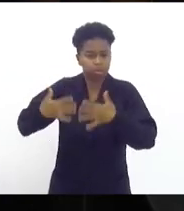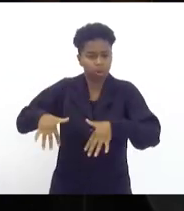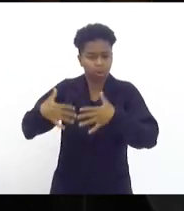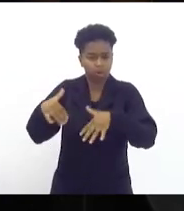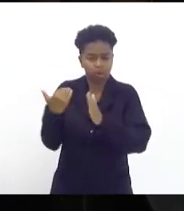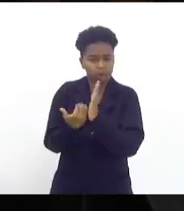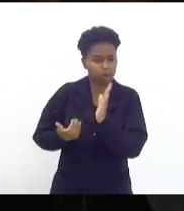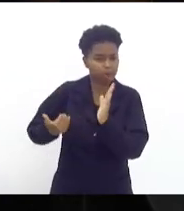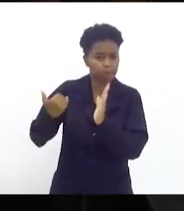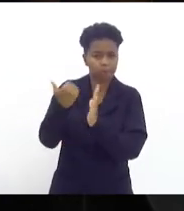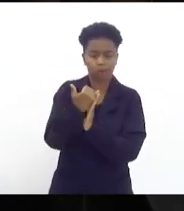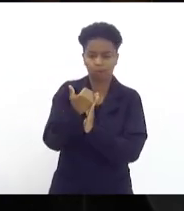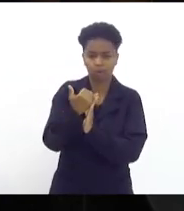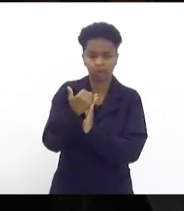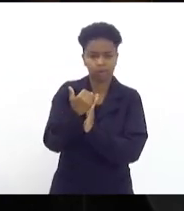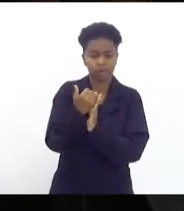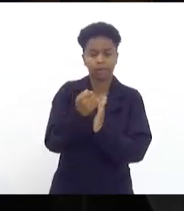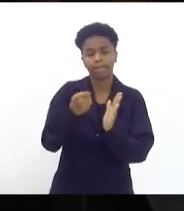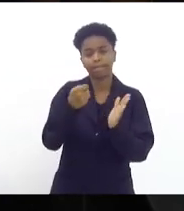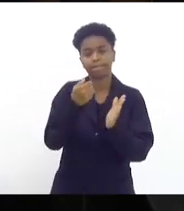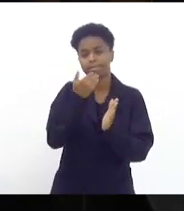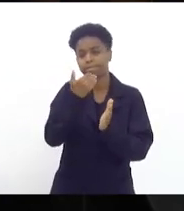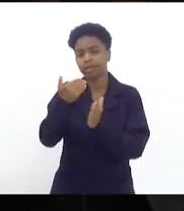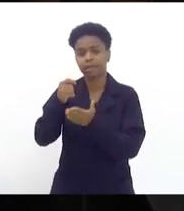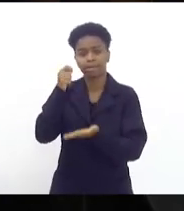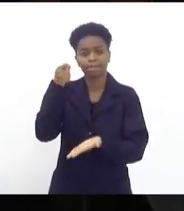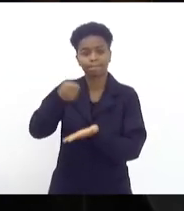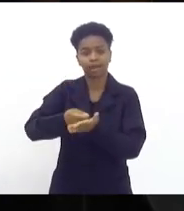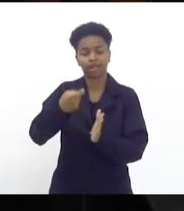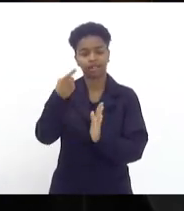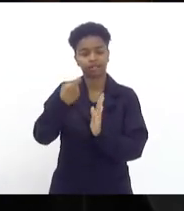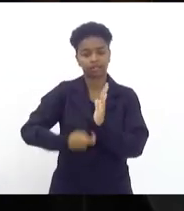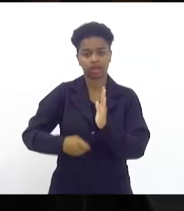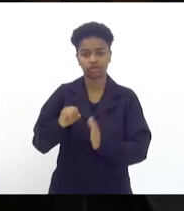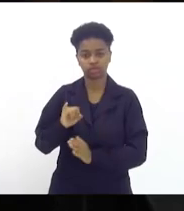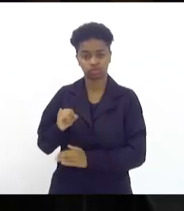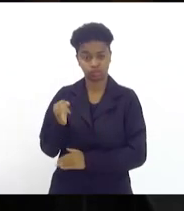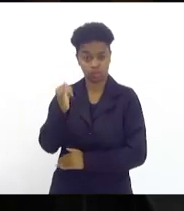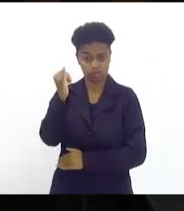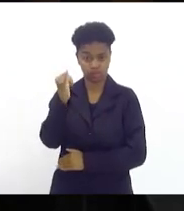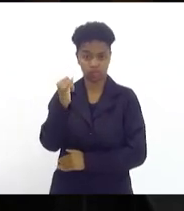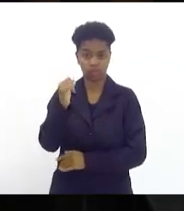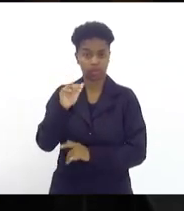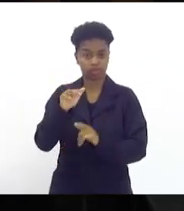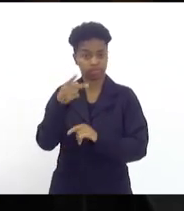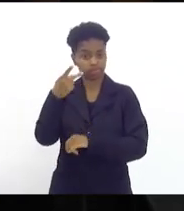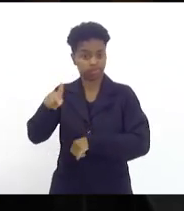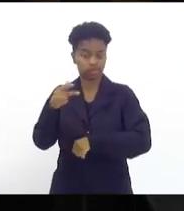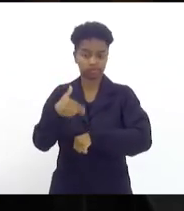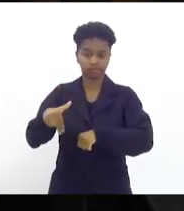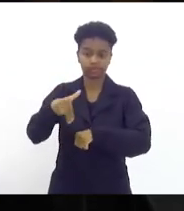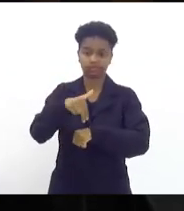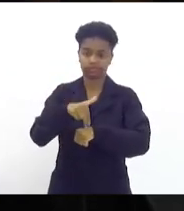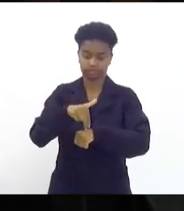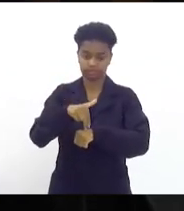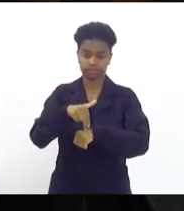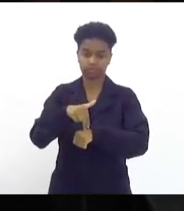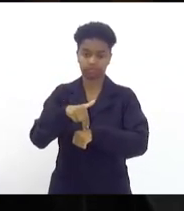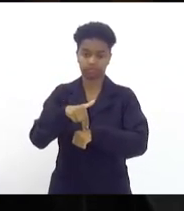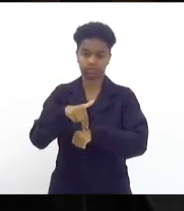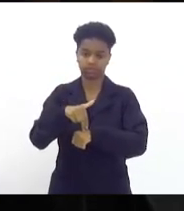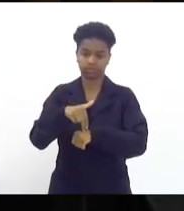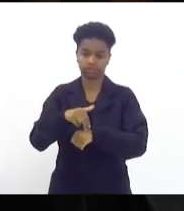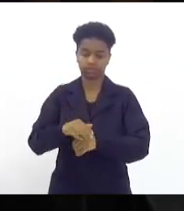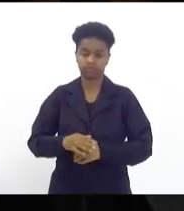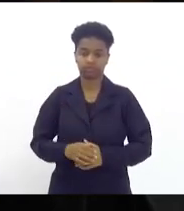da cobrança das taxas de juros que a união procede em